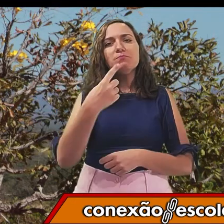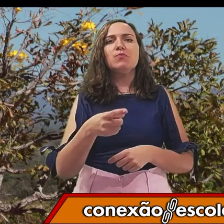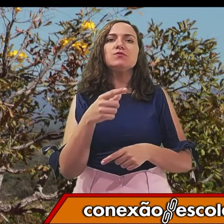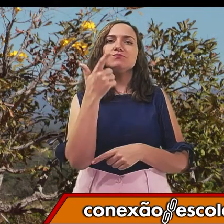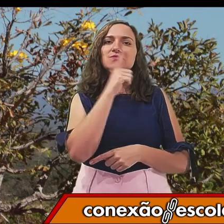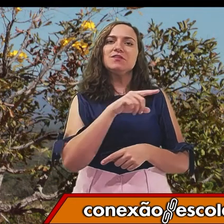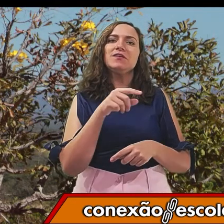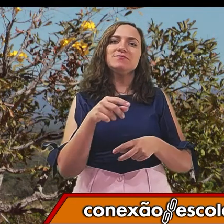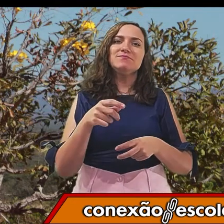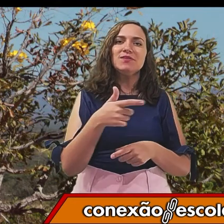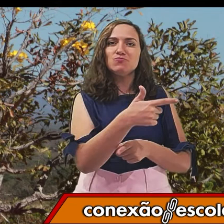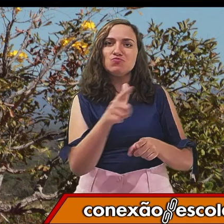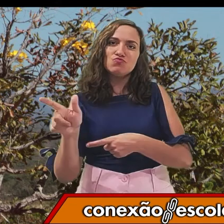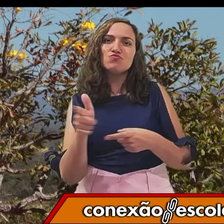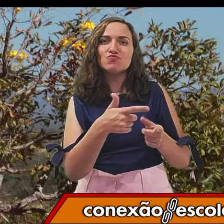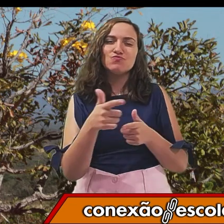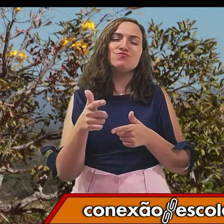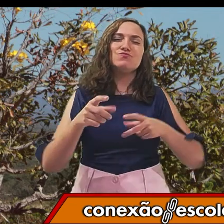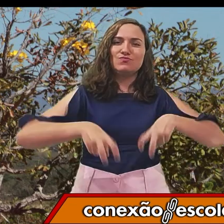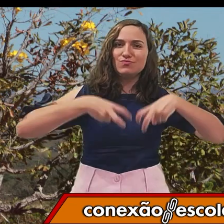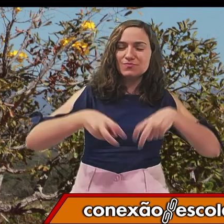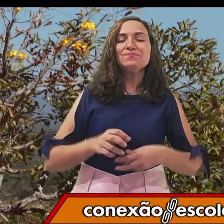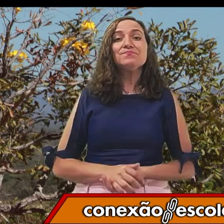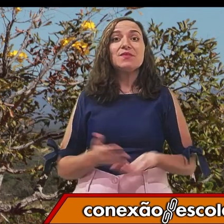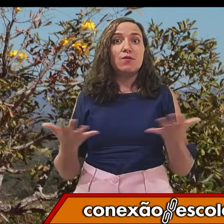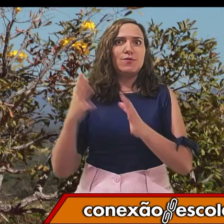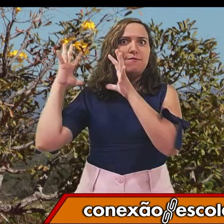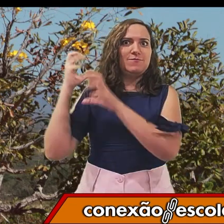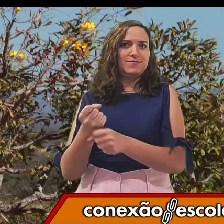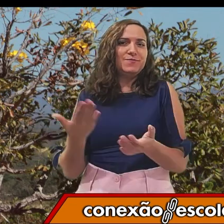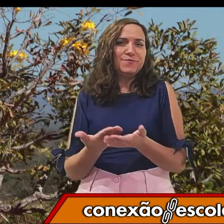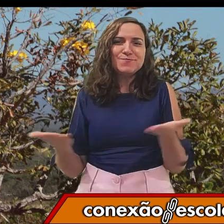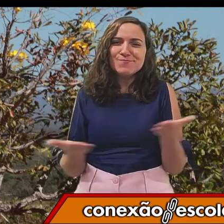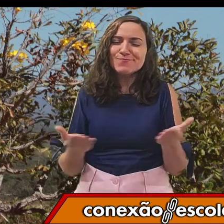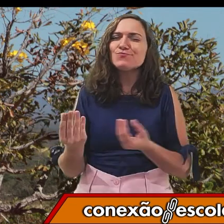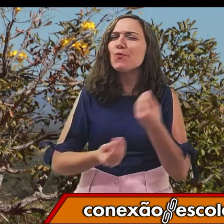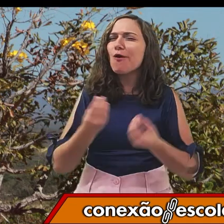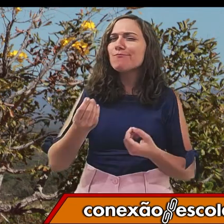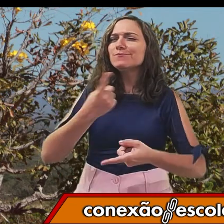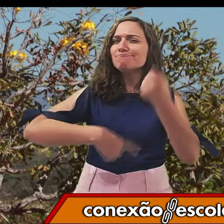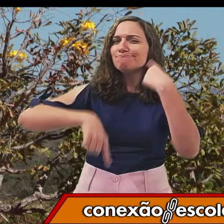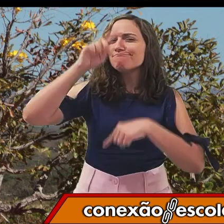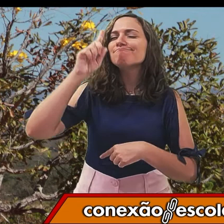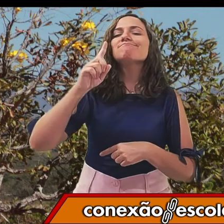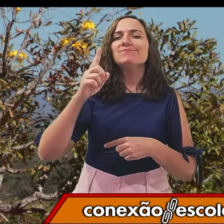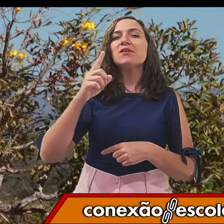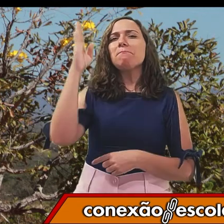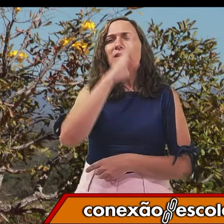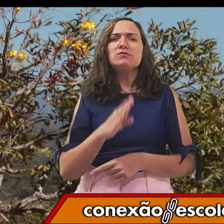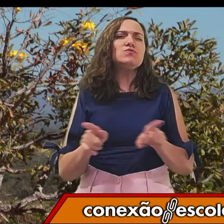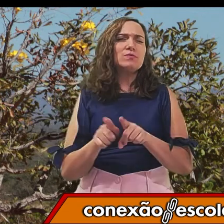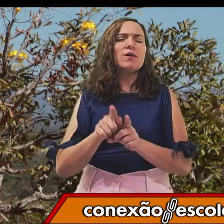aí, moçada! Na aula de hoje, falamos sobre a evolução nas atividades econômicas brasileiras e goianas, desde